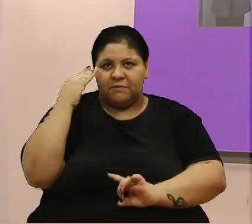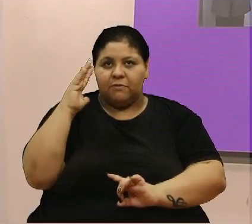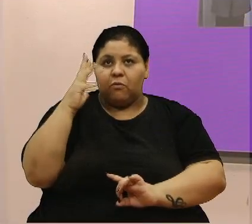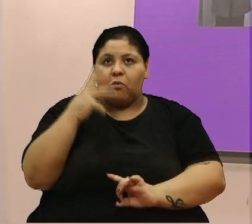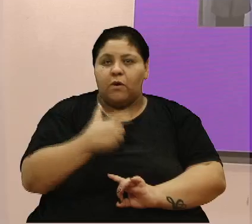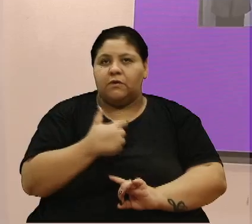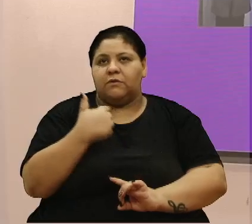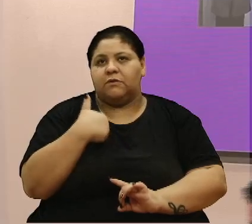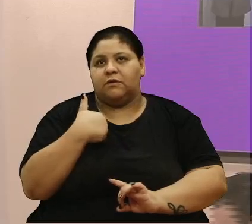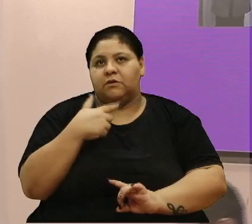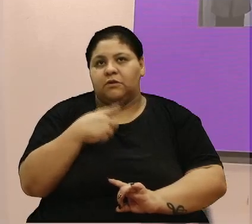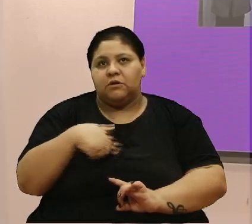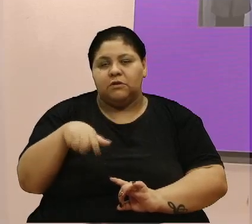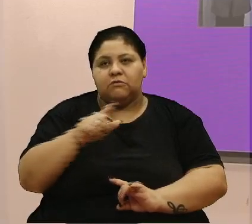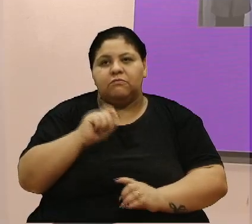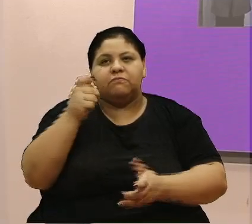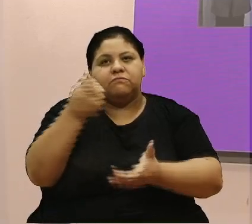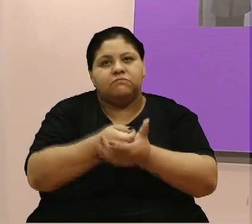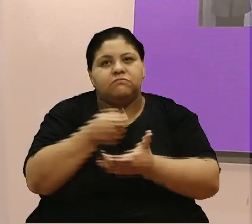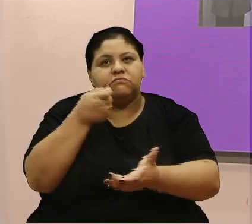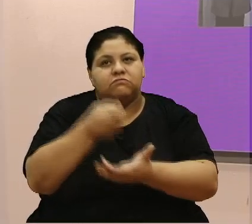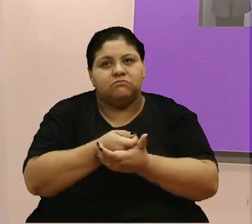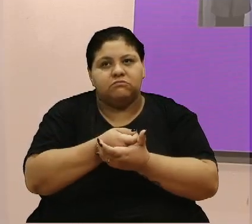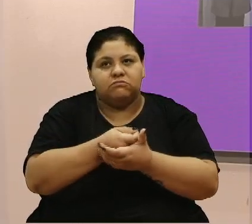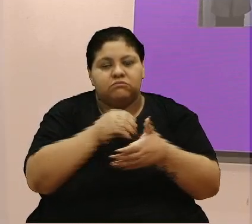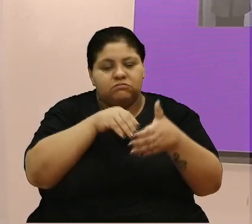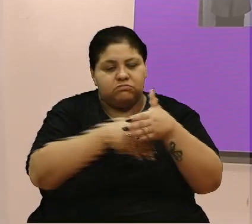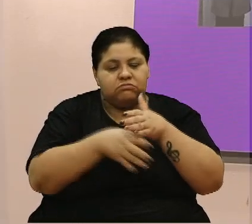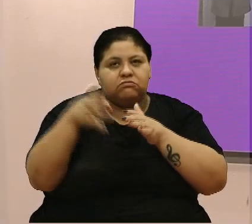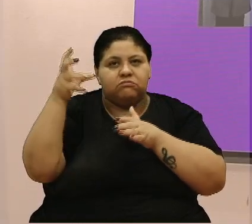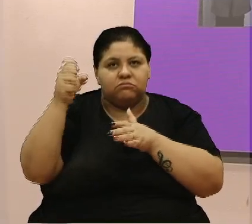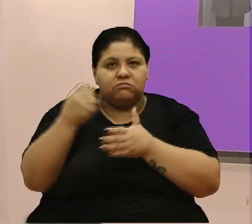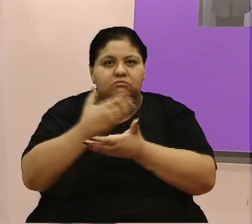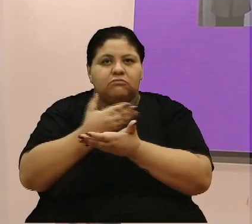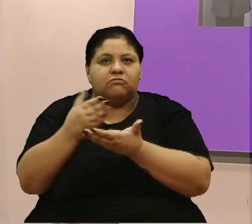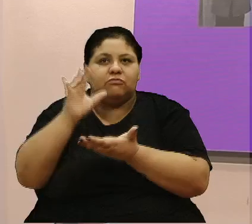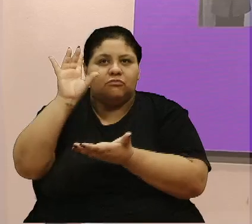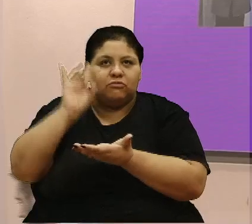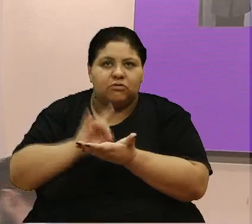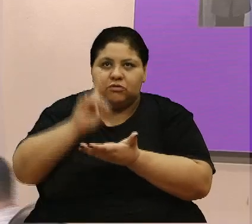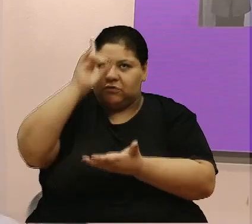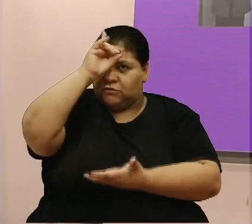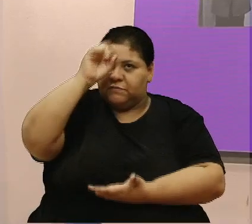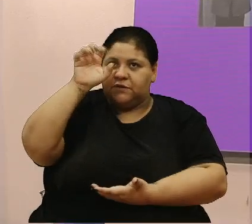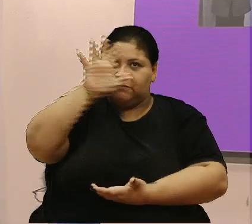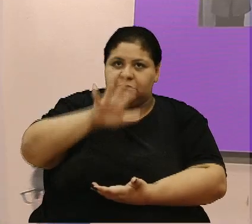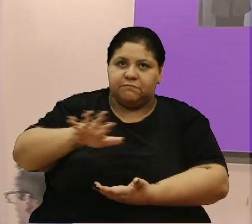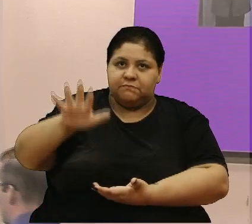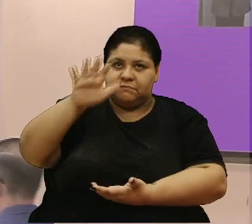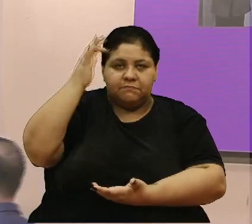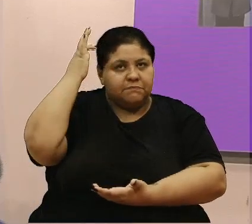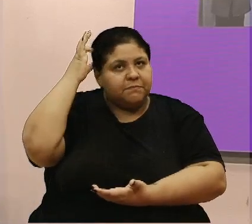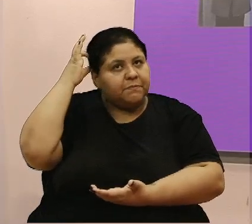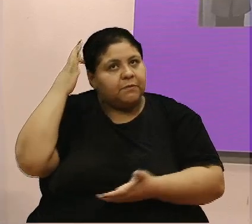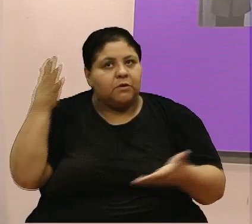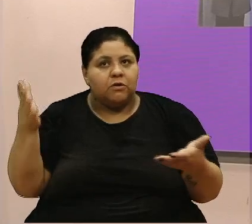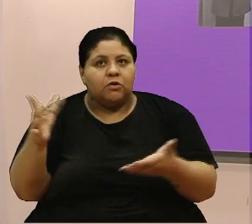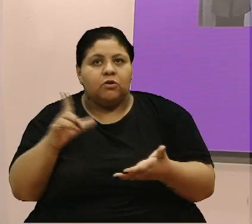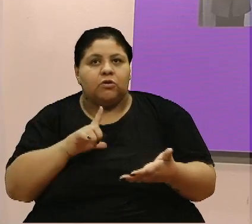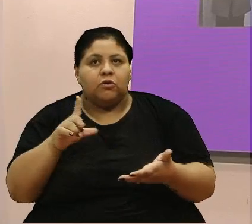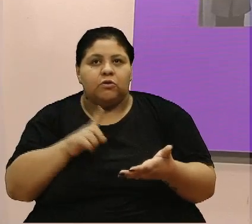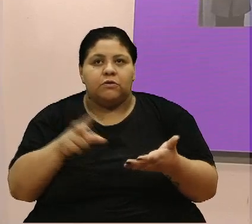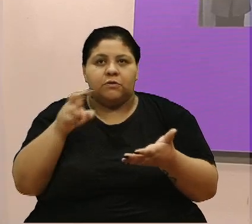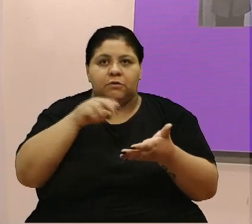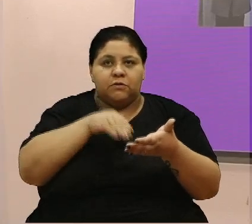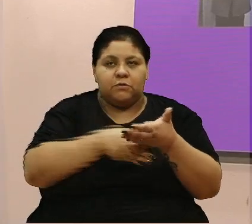quanto a gente vinha batalhando para que o Banco de Leite saísse efetivamente no Hospital Geral. Hoje nós temos um banco de